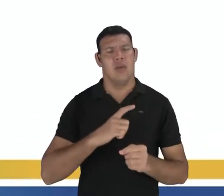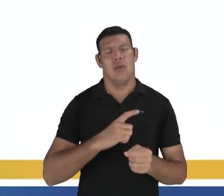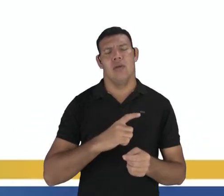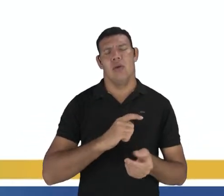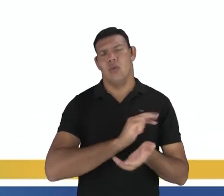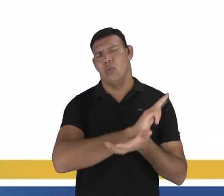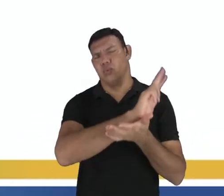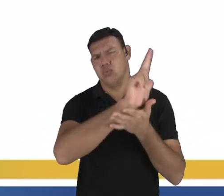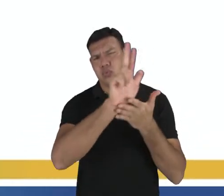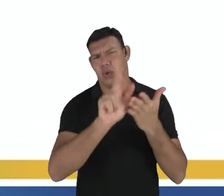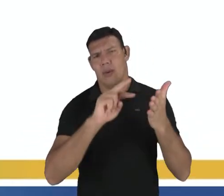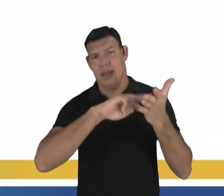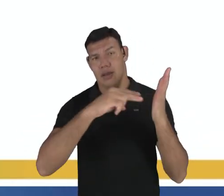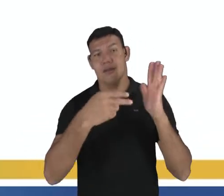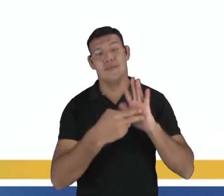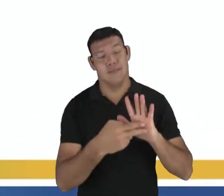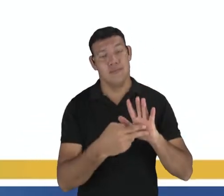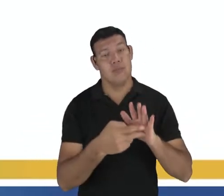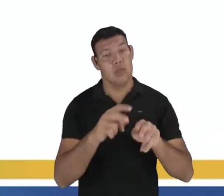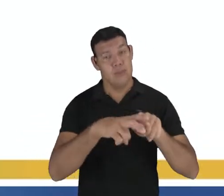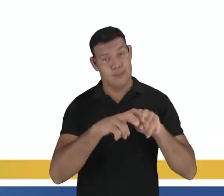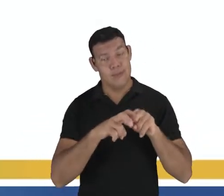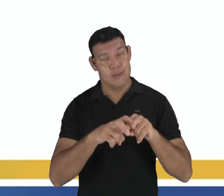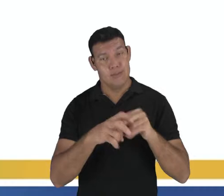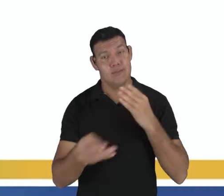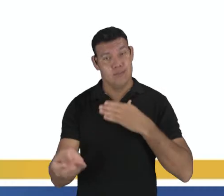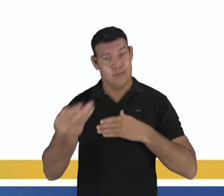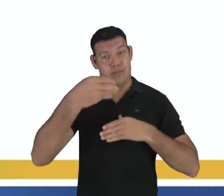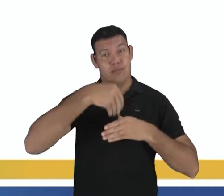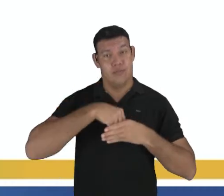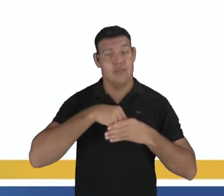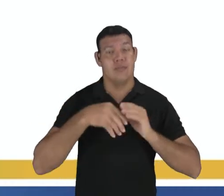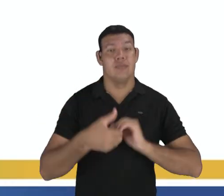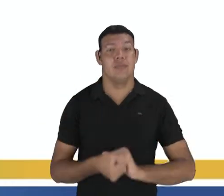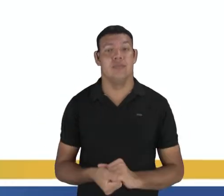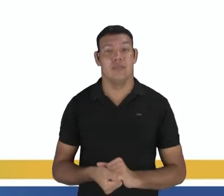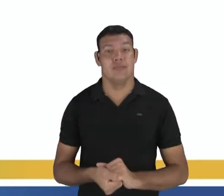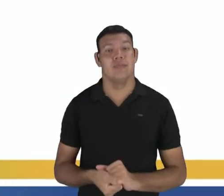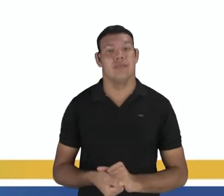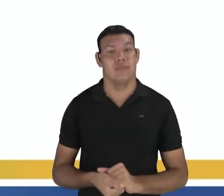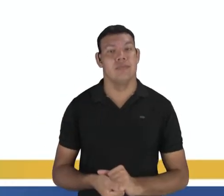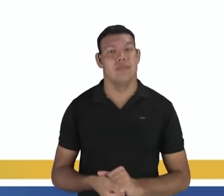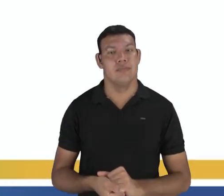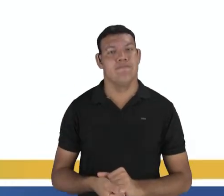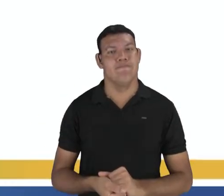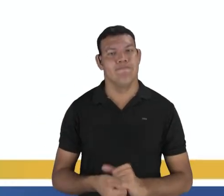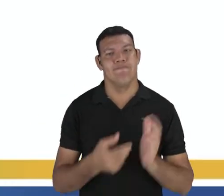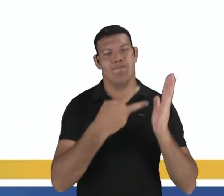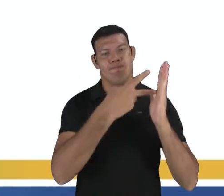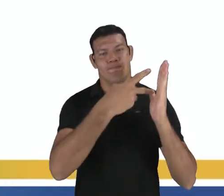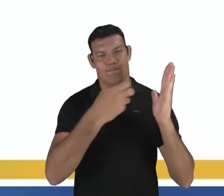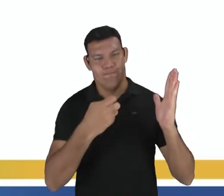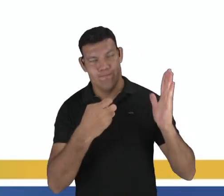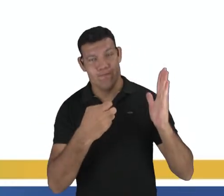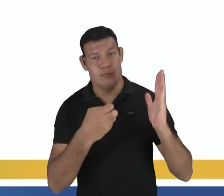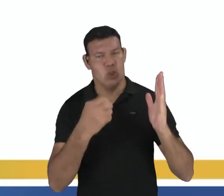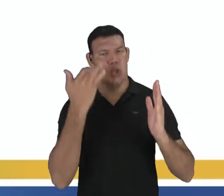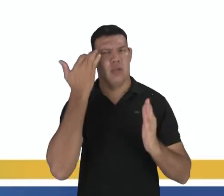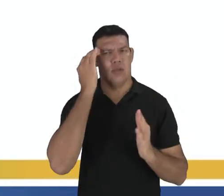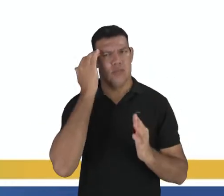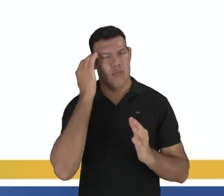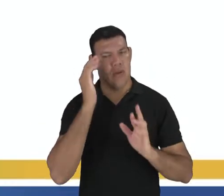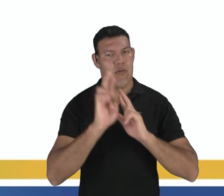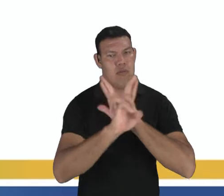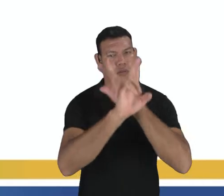de um significado, por isso que é subjetivo. Nele, nós podemos ter várias interpretações e também